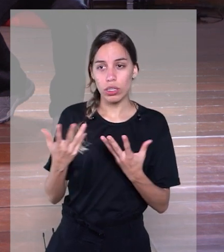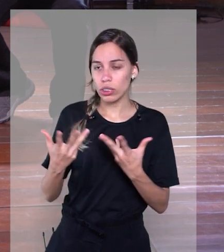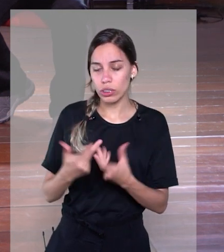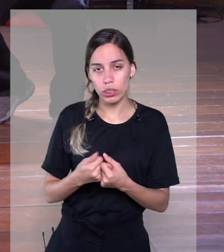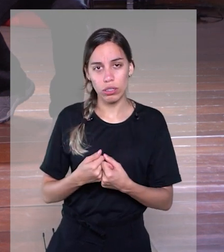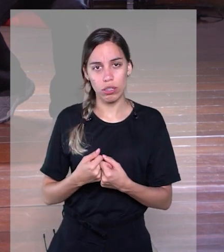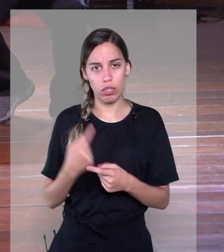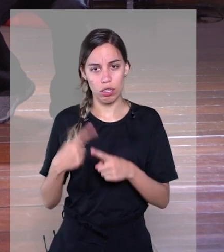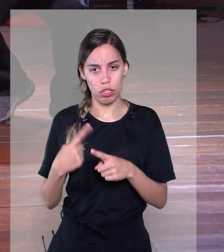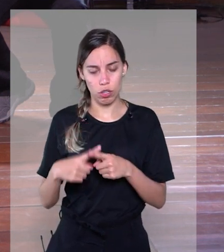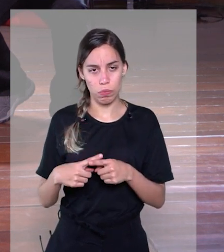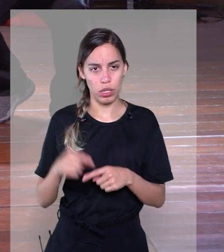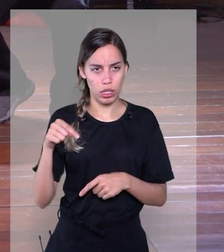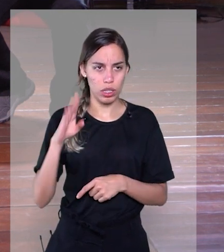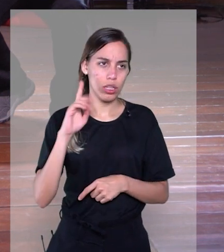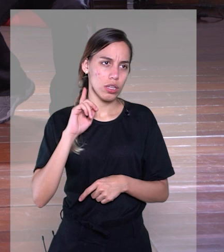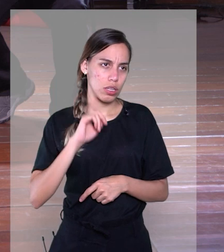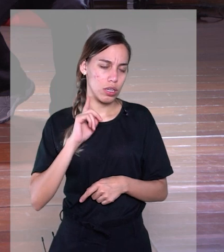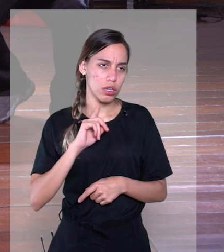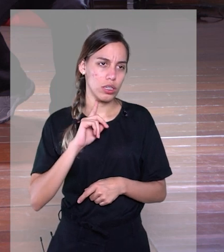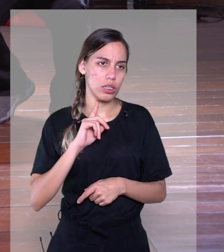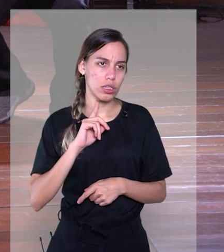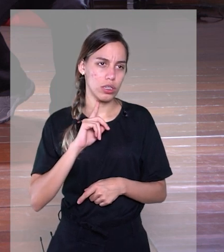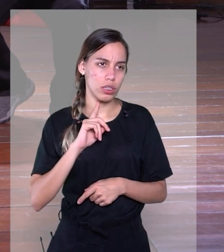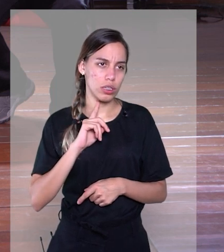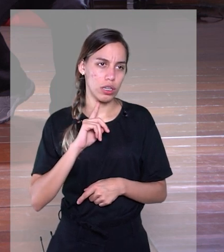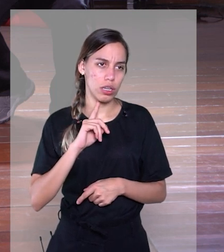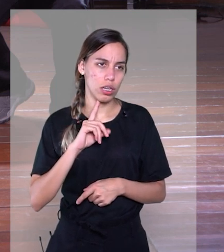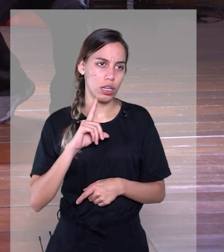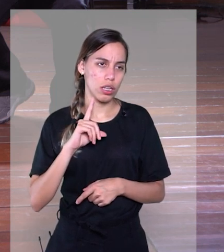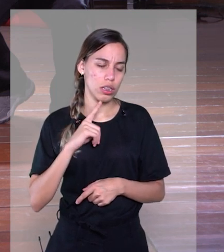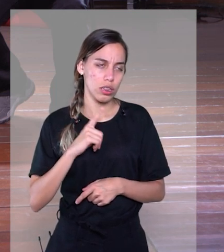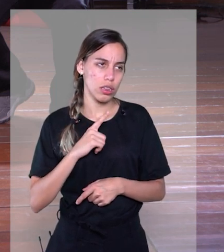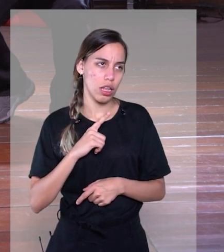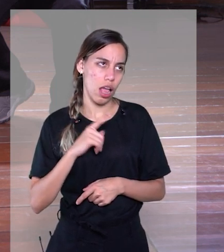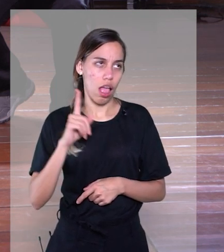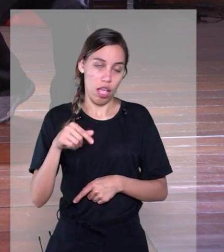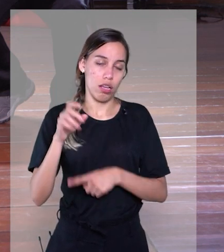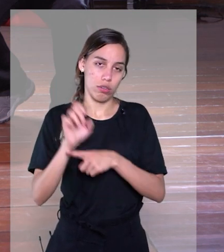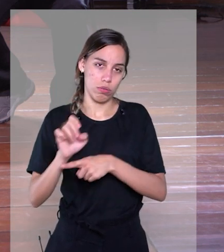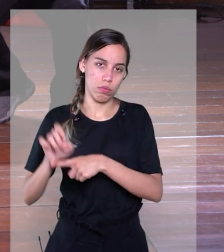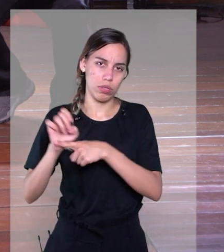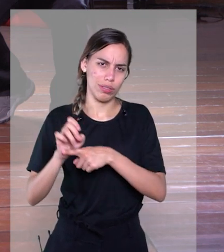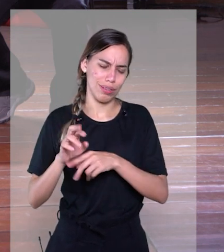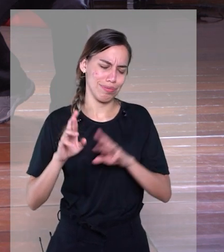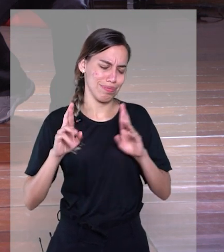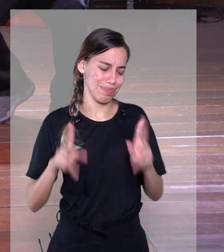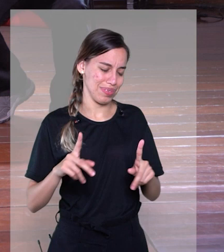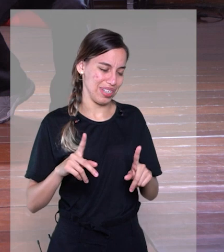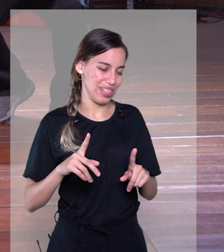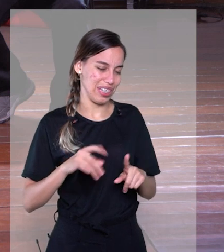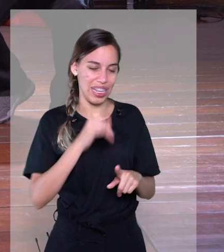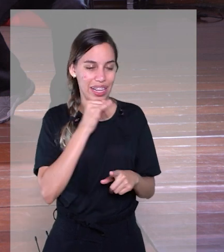gente tem. E Minas Gerais é um estado muito peculiar. Meu pai era